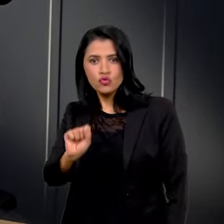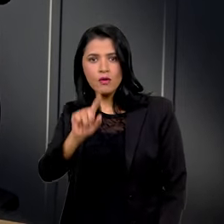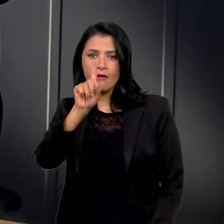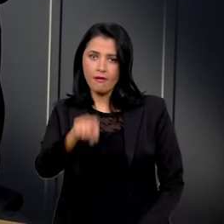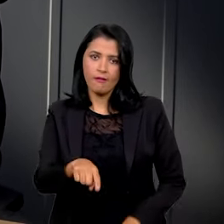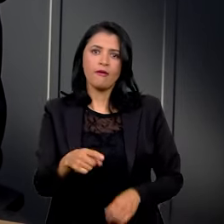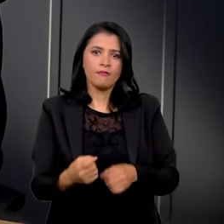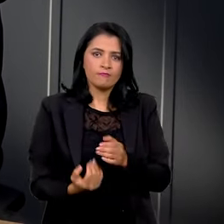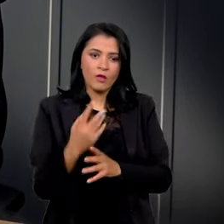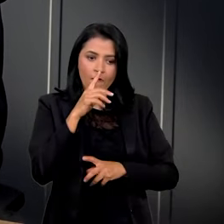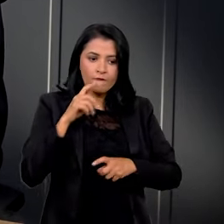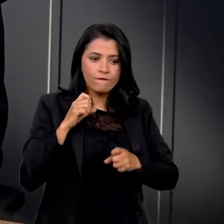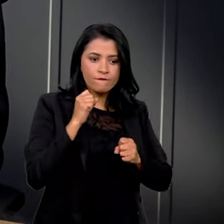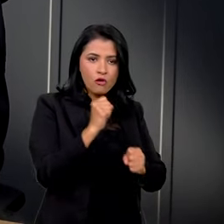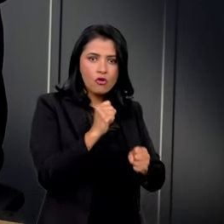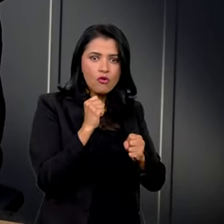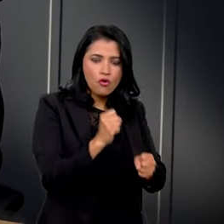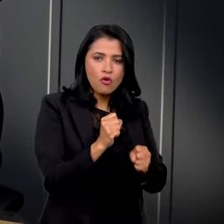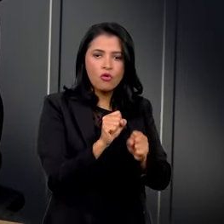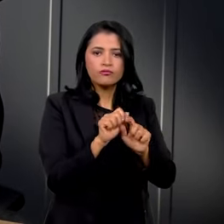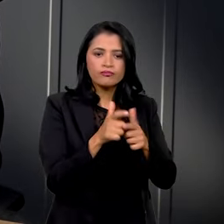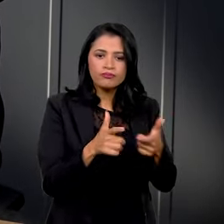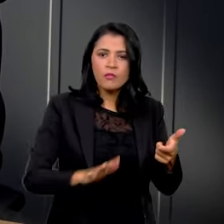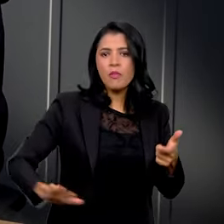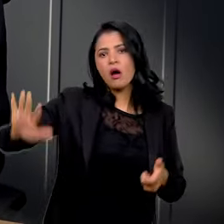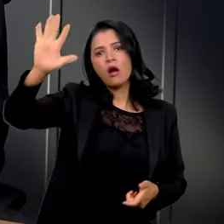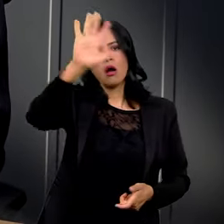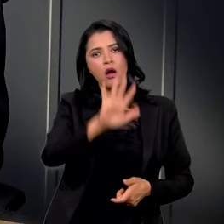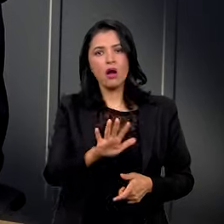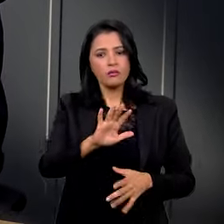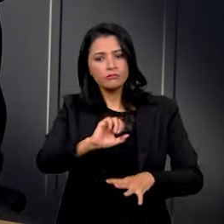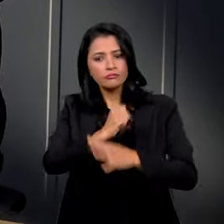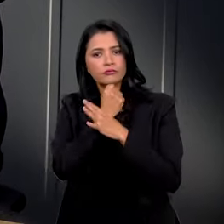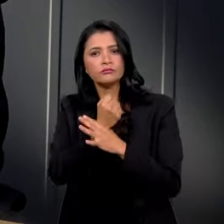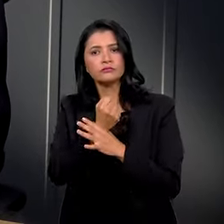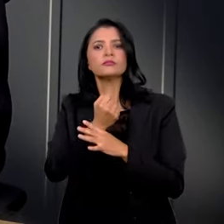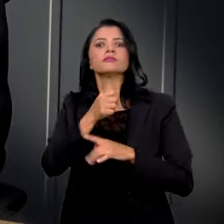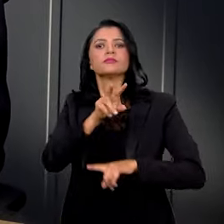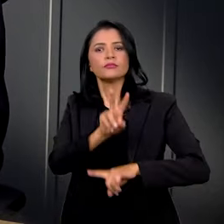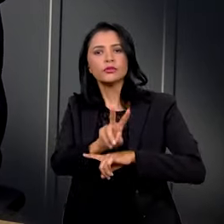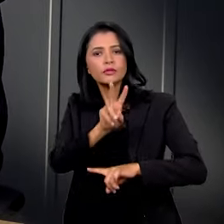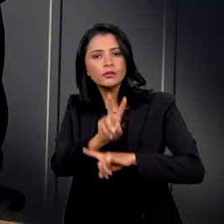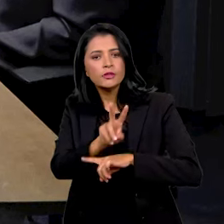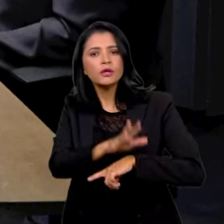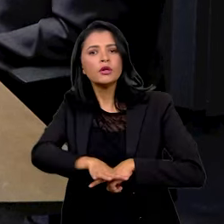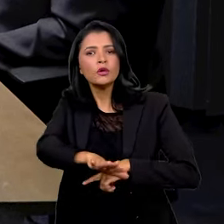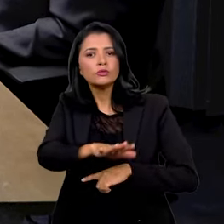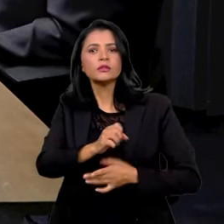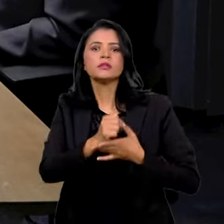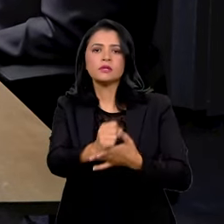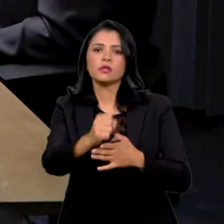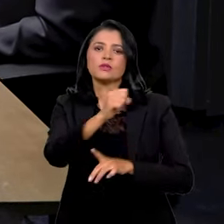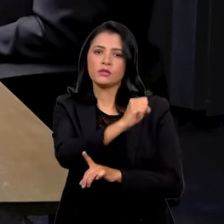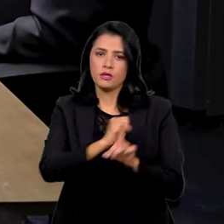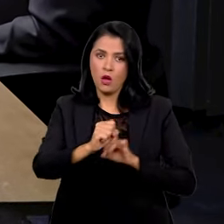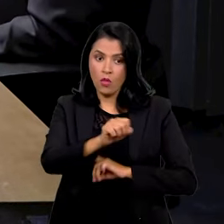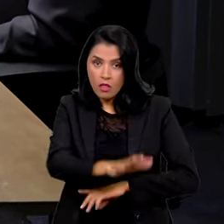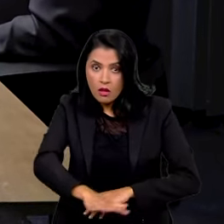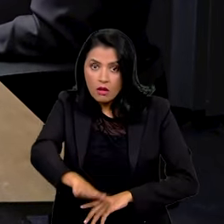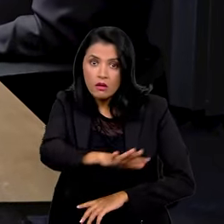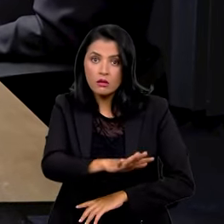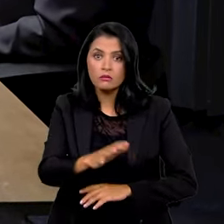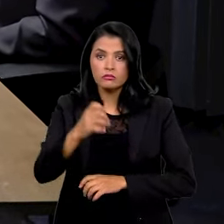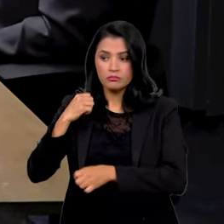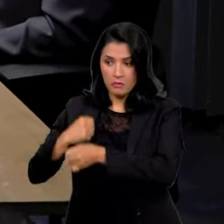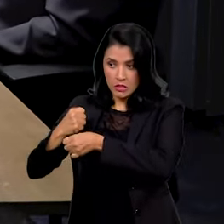Constituição de uma força que tem uma abrangência nacional para garantir proteção né Eh no âmbito da Assistência Social eh